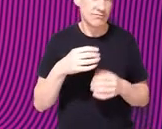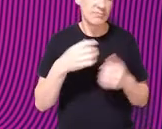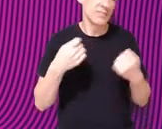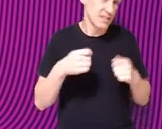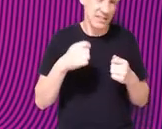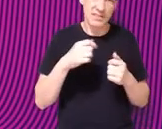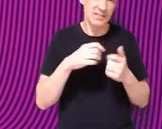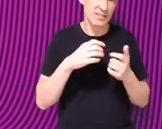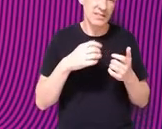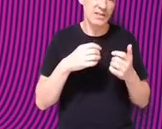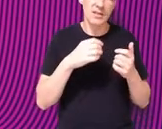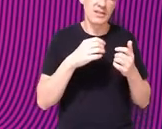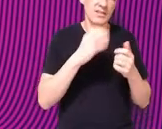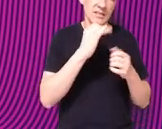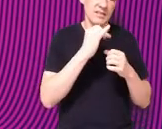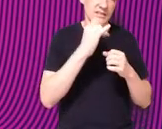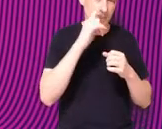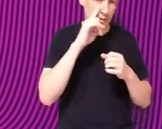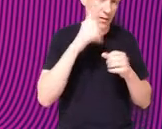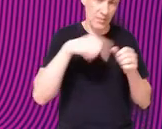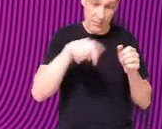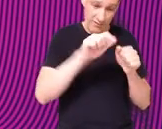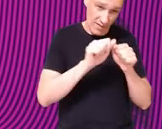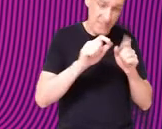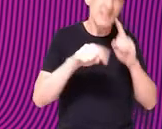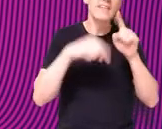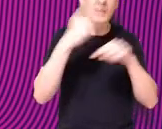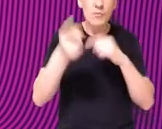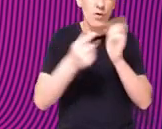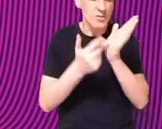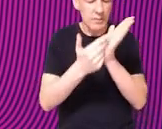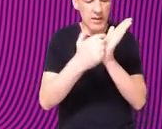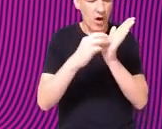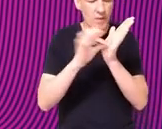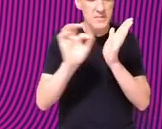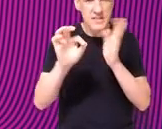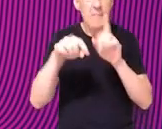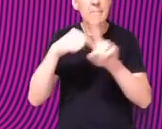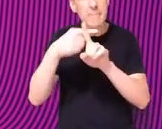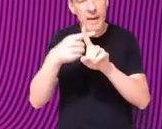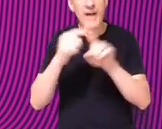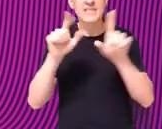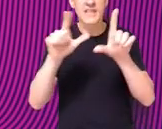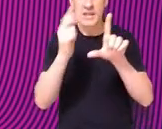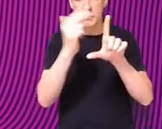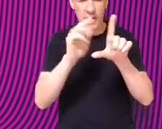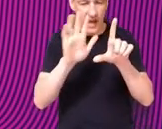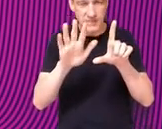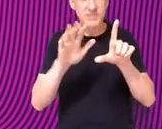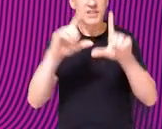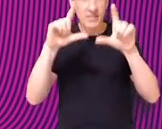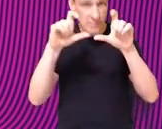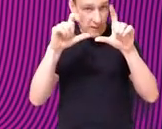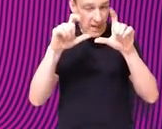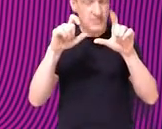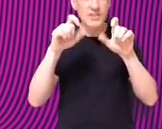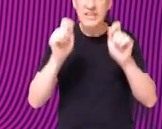passou para a biópsia. E uma união do exame de imagem com a biópsia possibilita o diagnóstico. E a biópsia